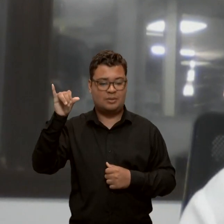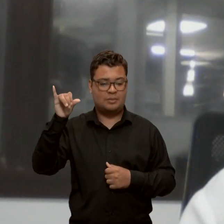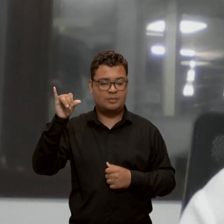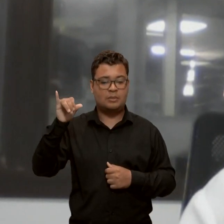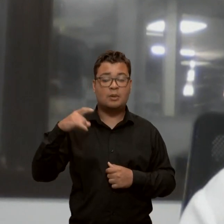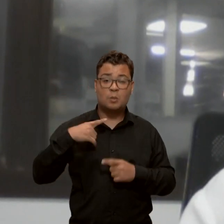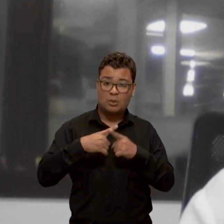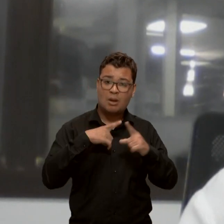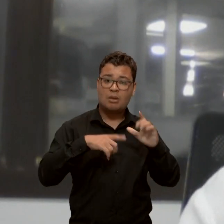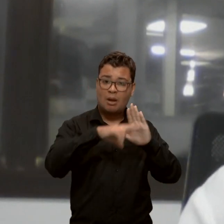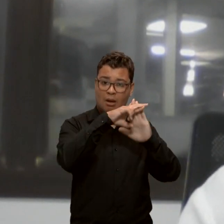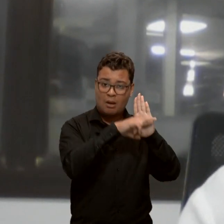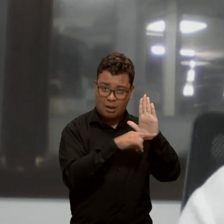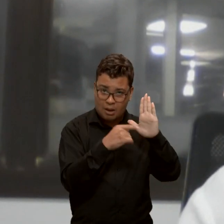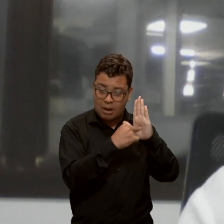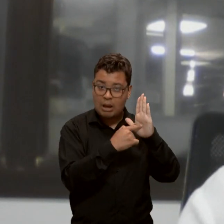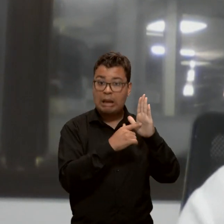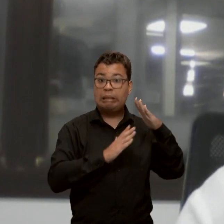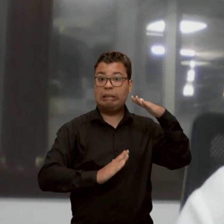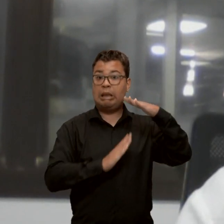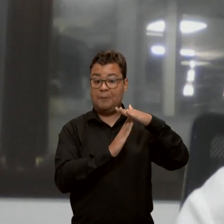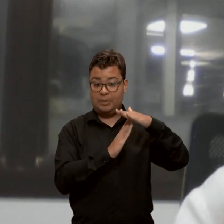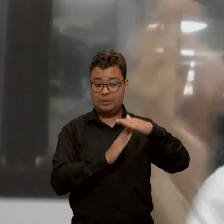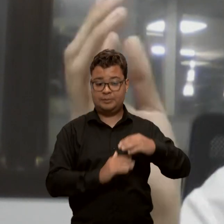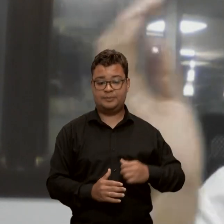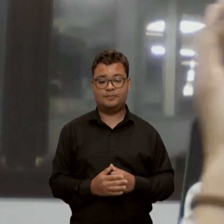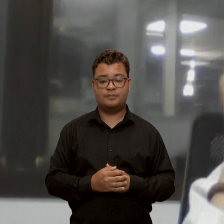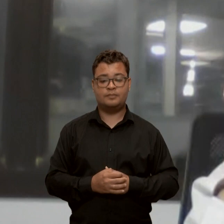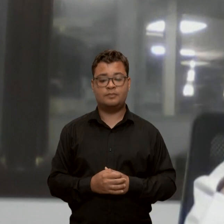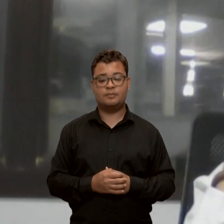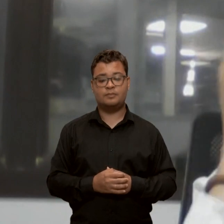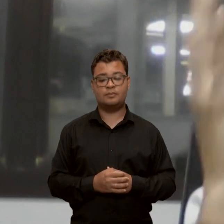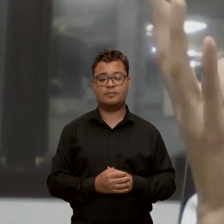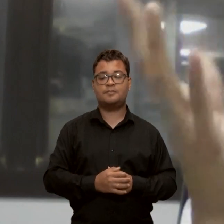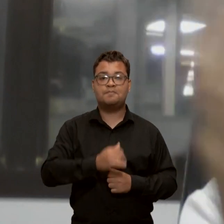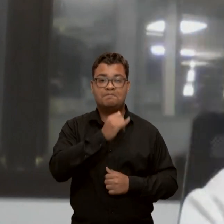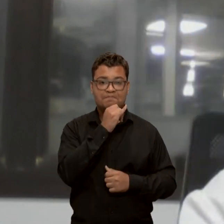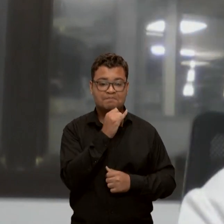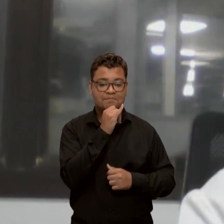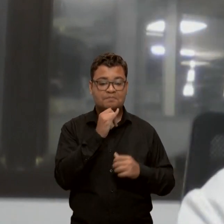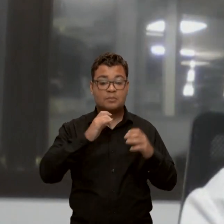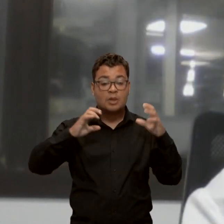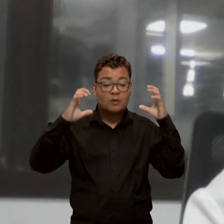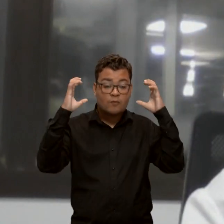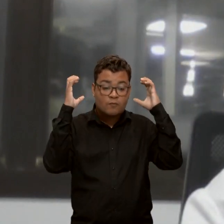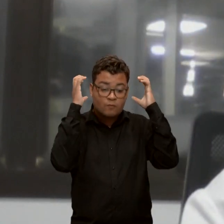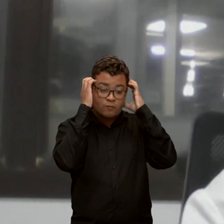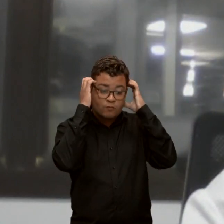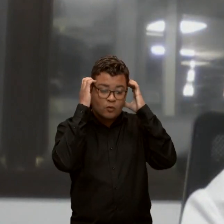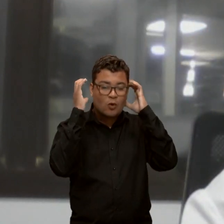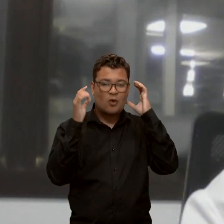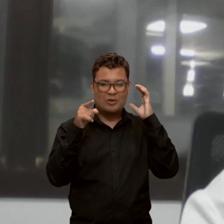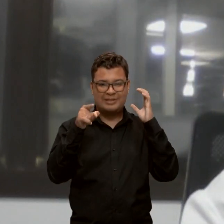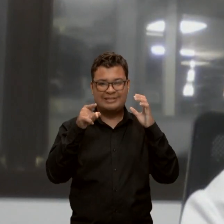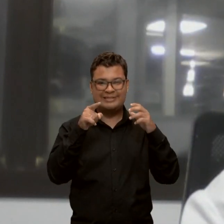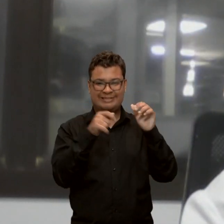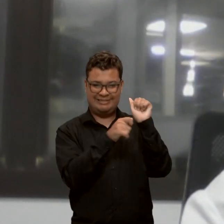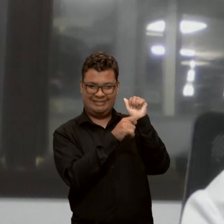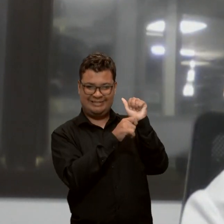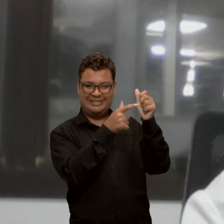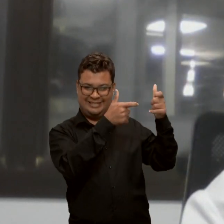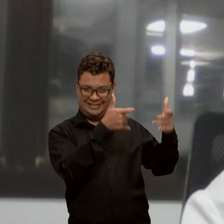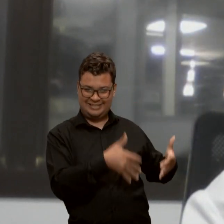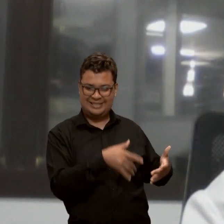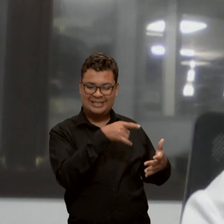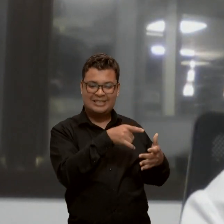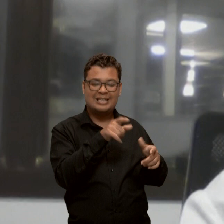do permitido. Inclusive, se nos fones de ouvido, ela falando dos adolescentes e das pessoas